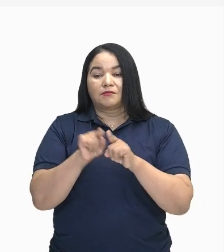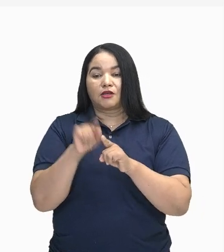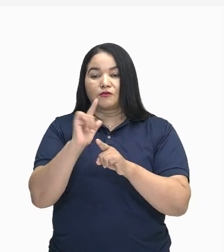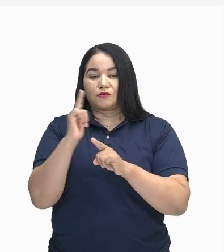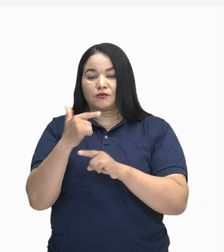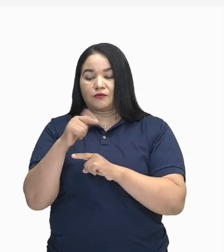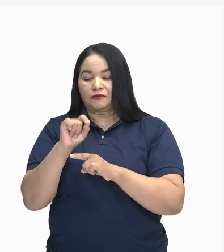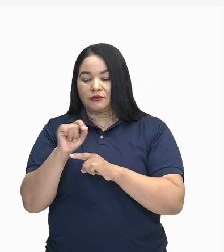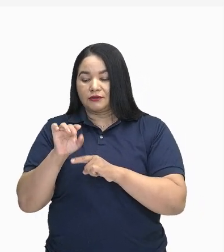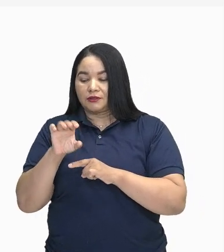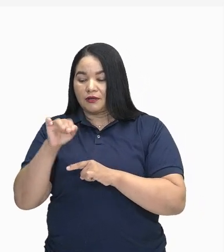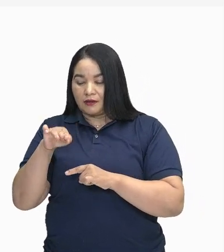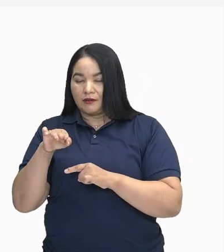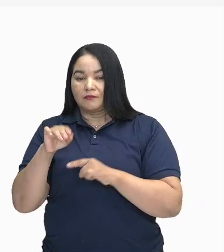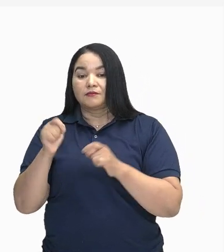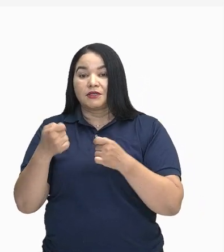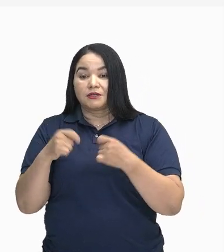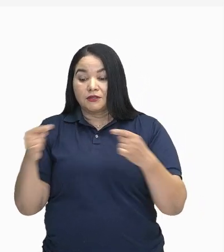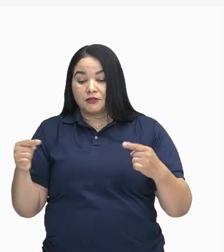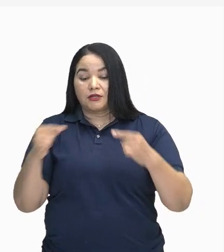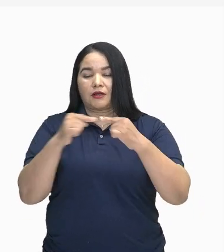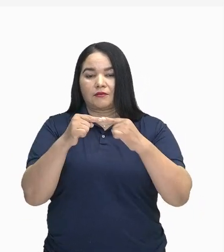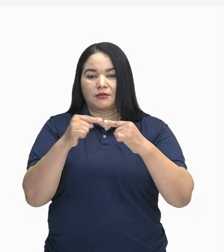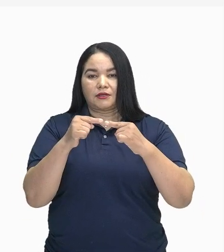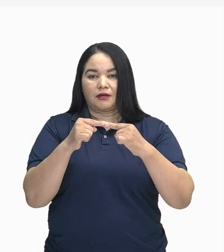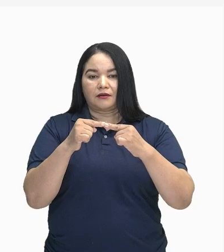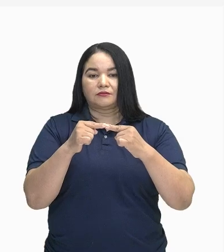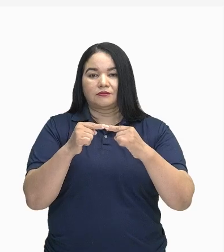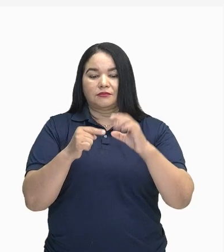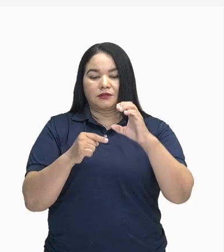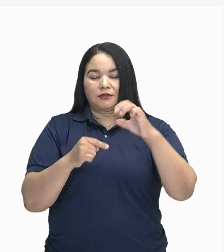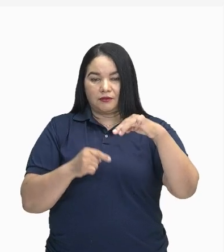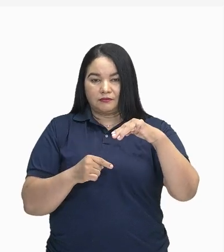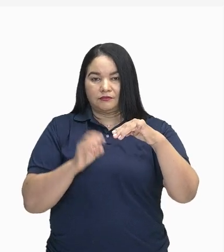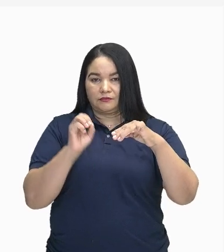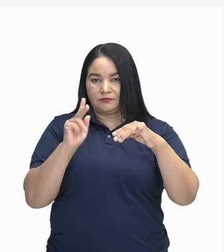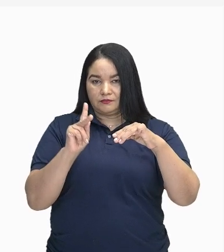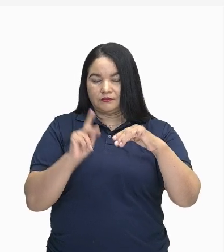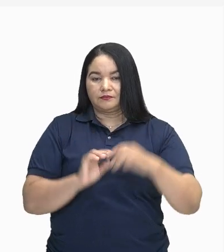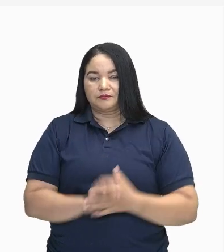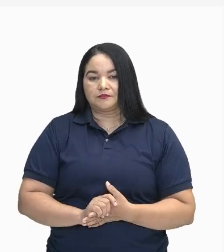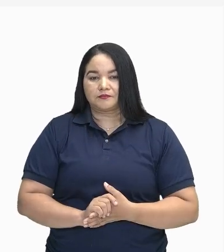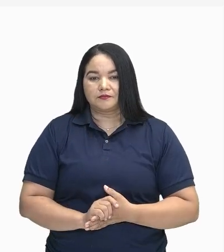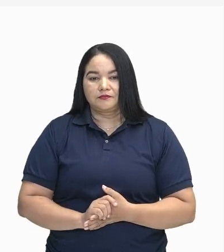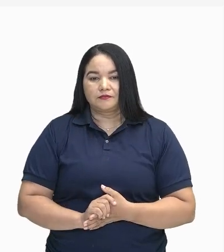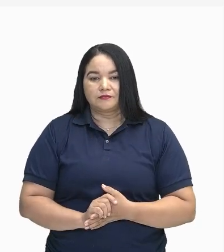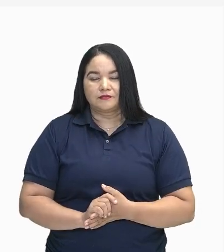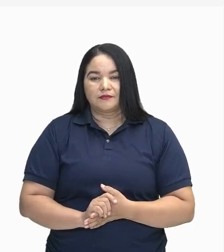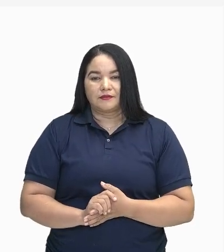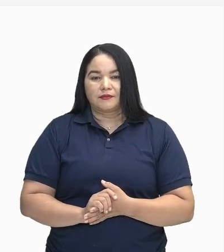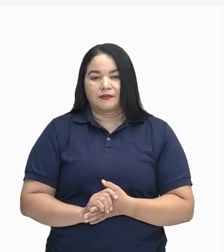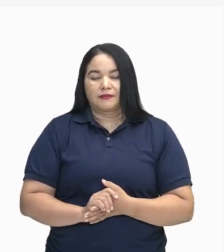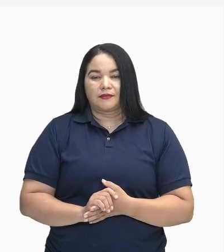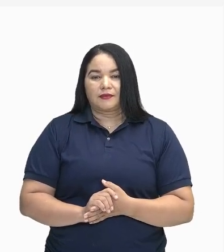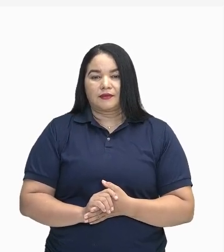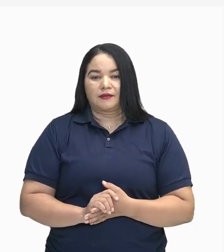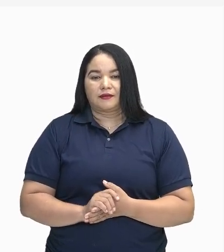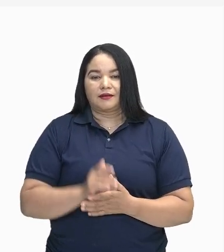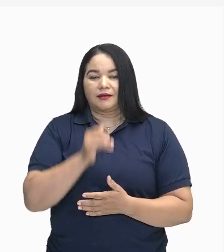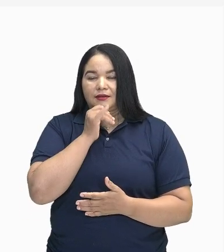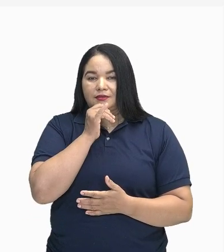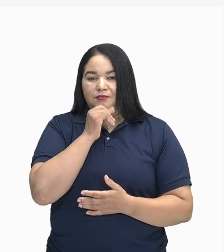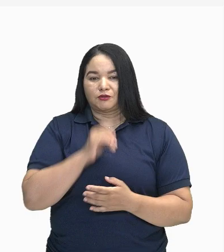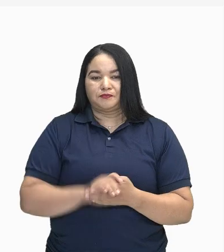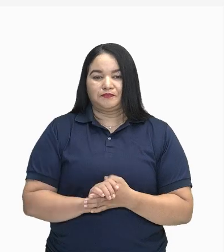converter, né, e deixar tudo na mesma unidade, tá bom? É como se nós pudéssemos dizer o seguinte para você, ó, a